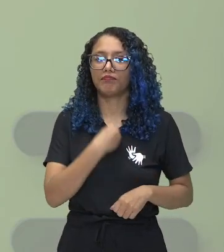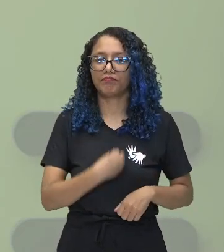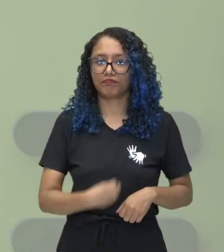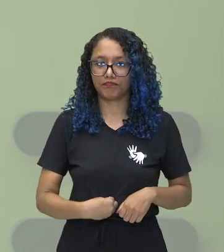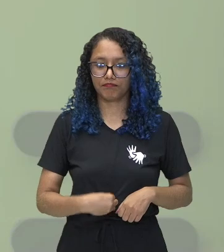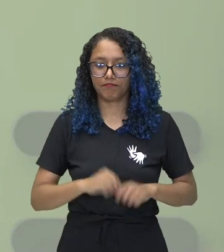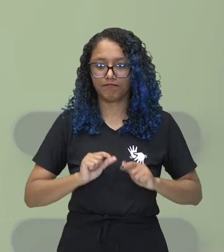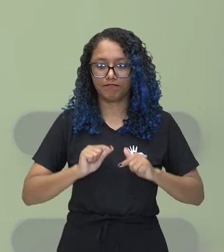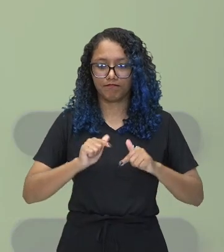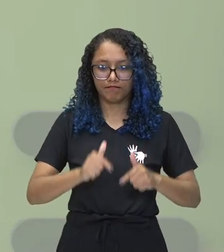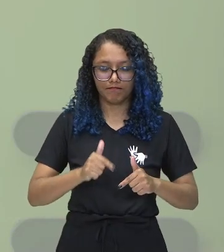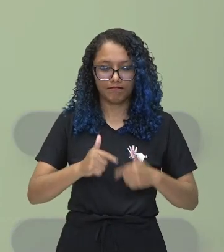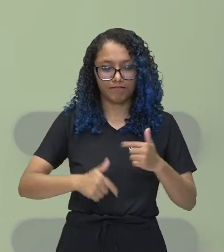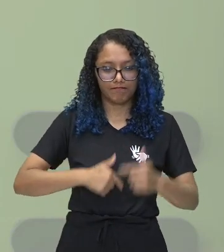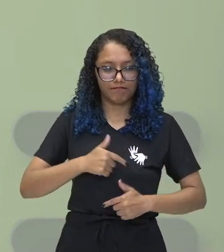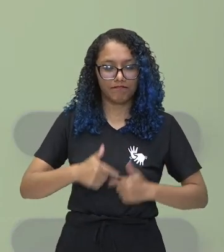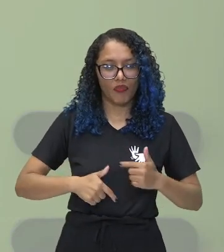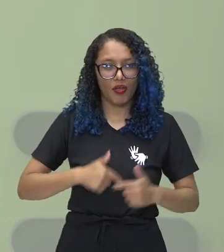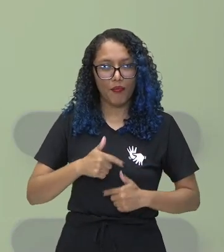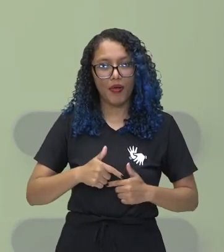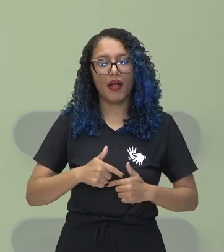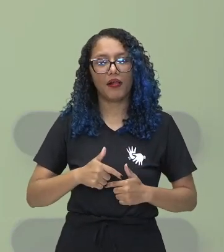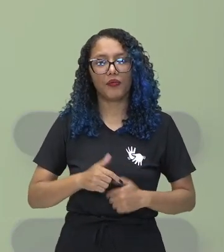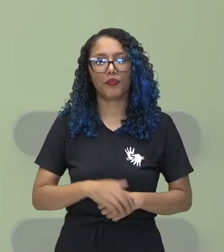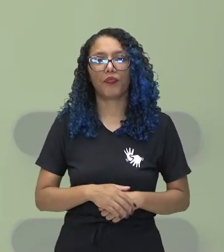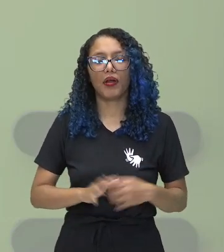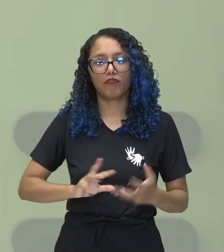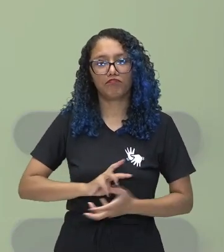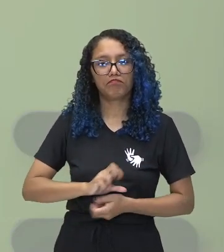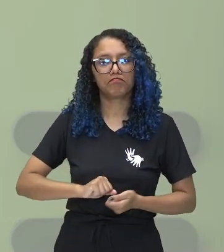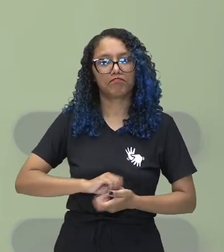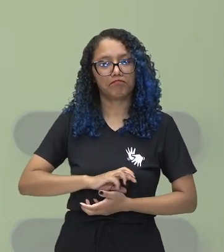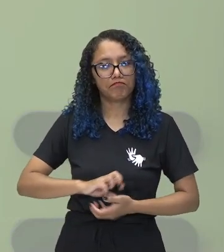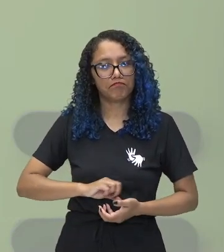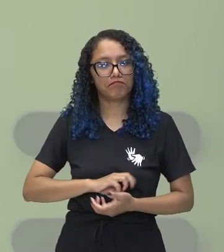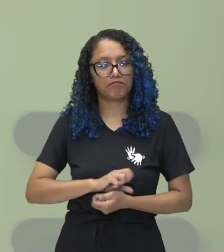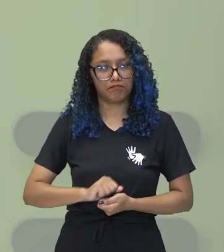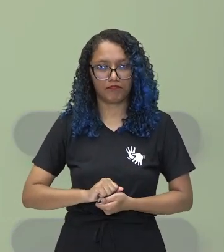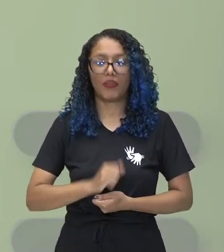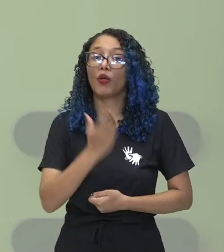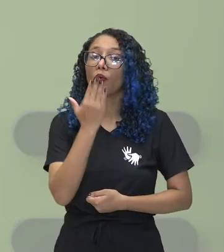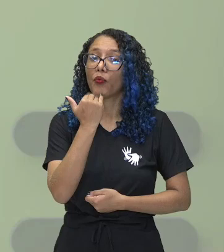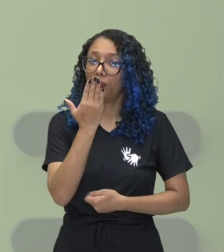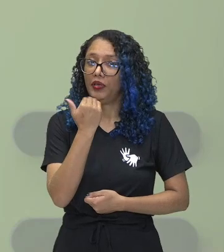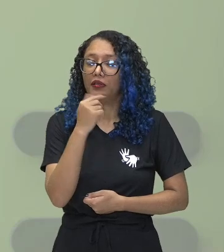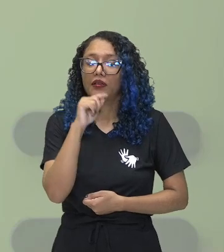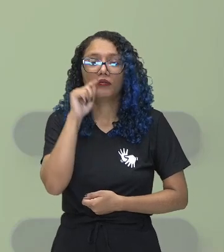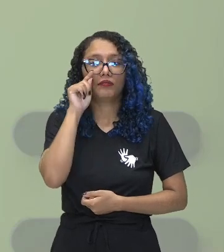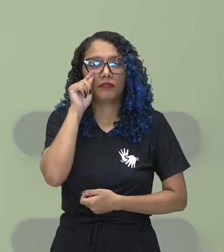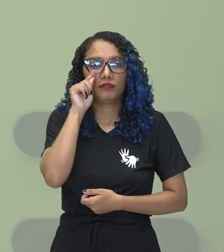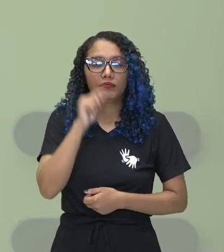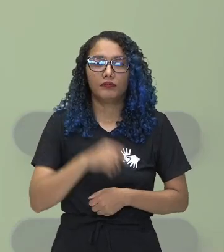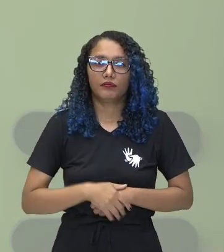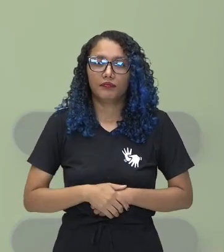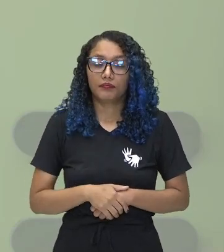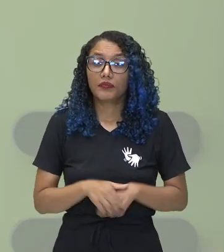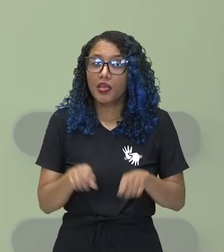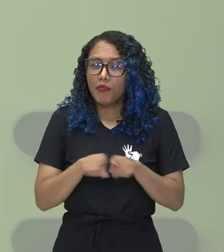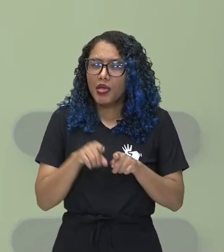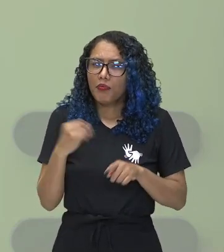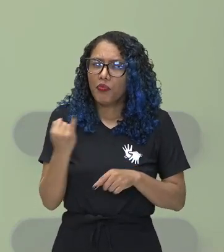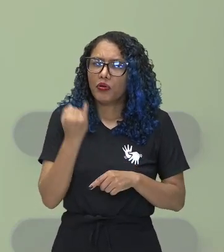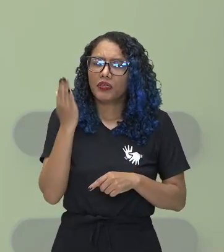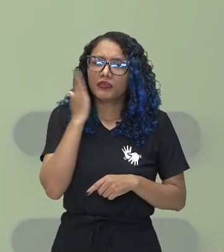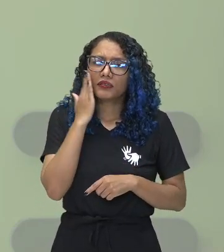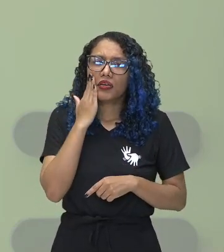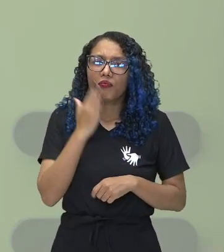no processo de transformação desse alimento. Então, é importante a gente entender que nem todo alimento